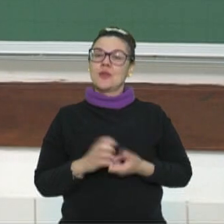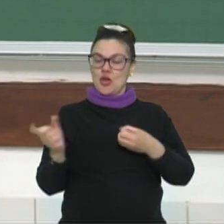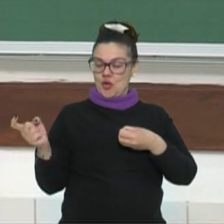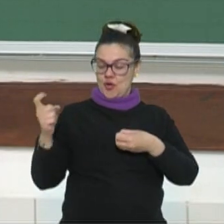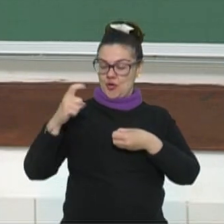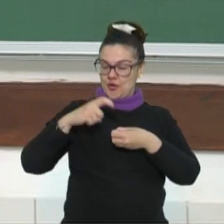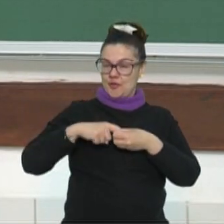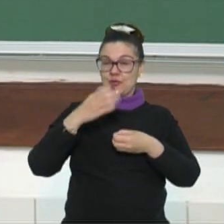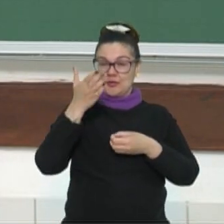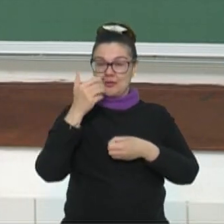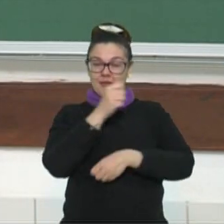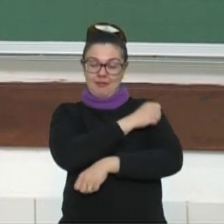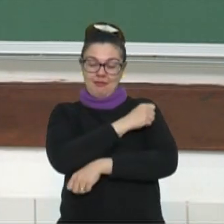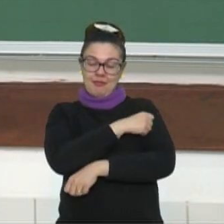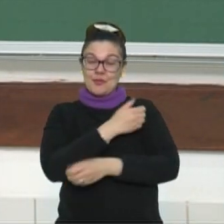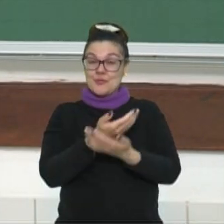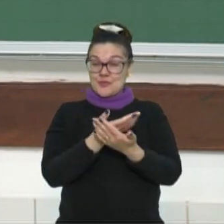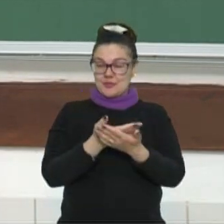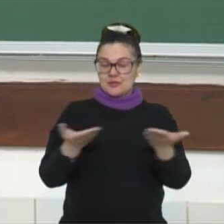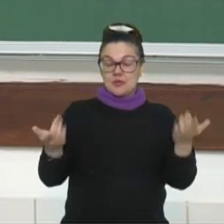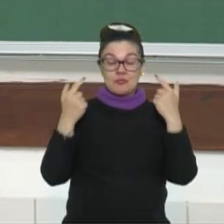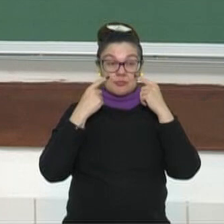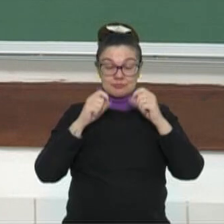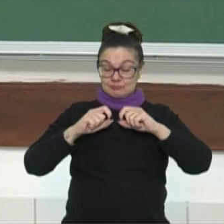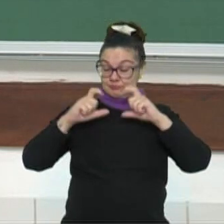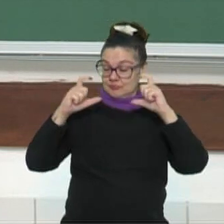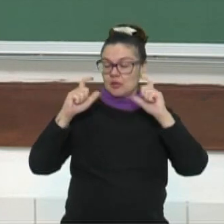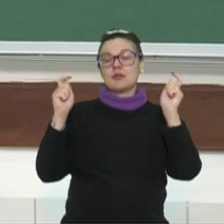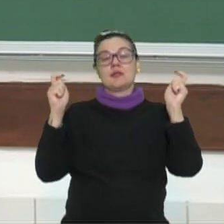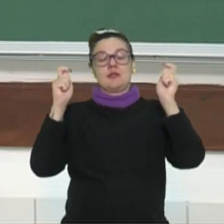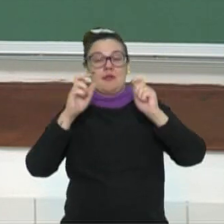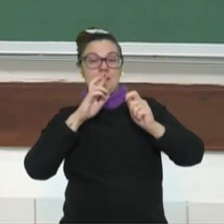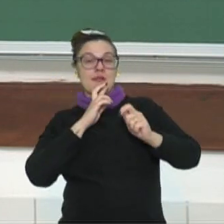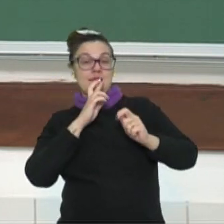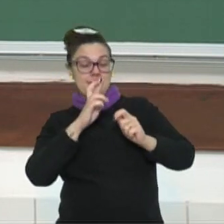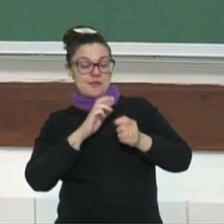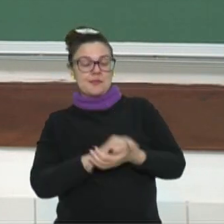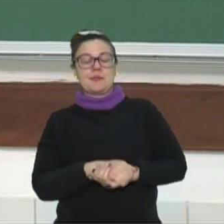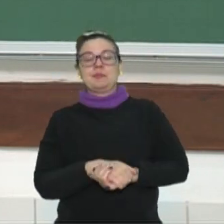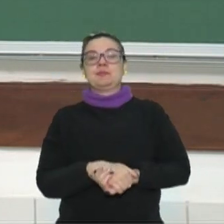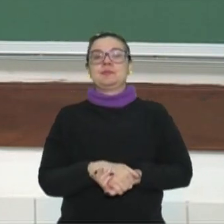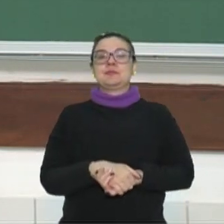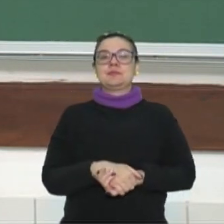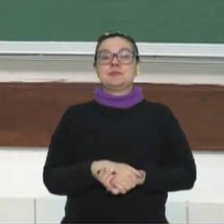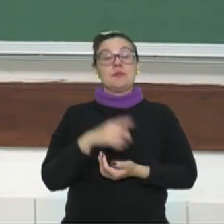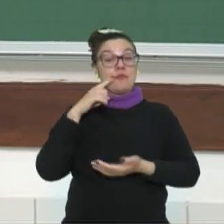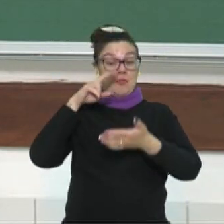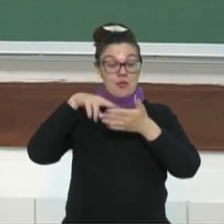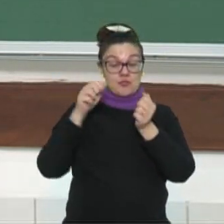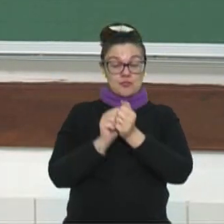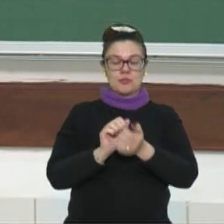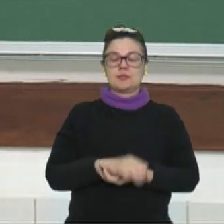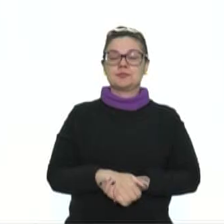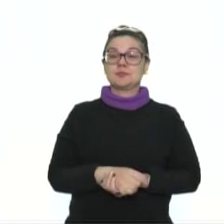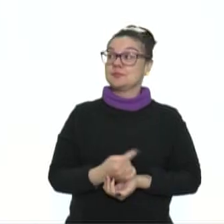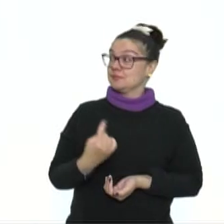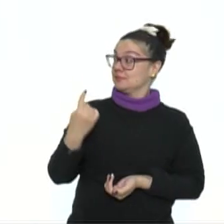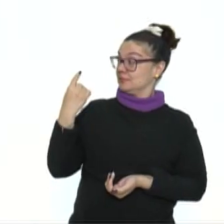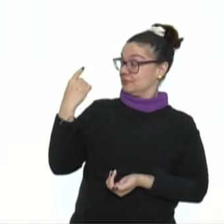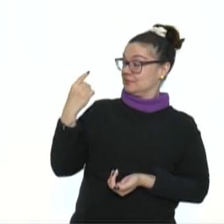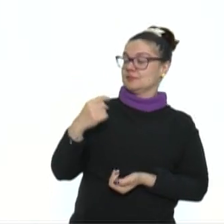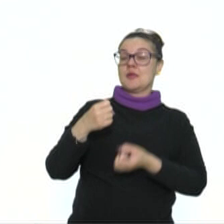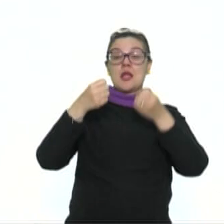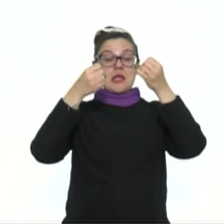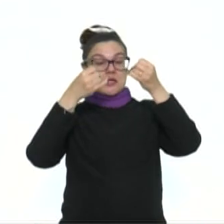Voltando aqui, estudante, vamos verificar então uma possível resposta para essa questão. Vou ler de novo com vocês. Explique